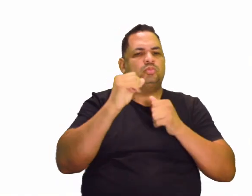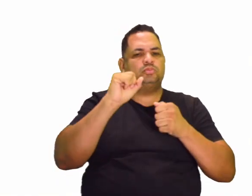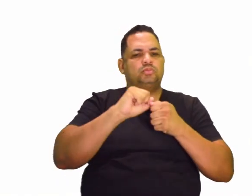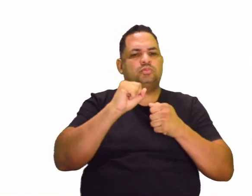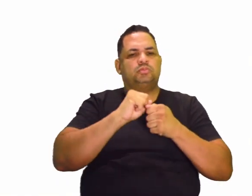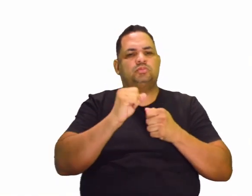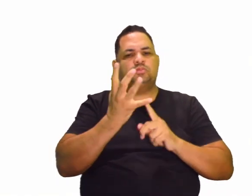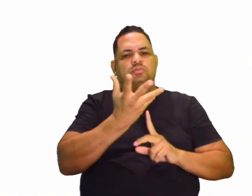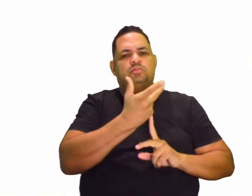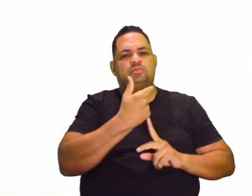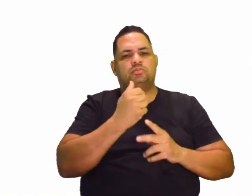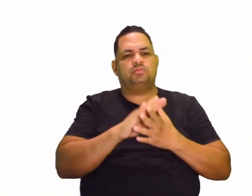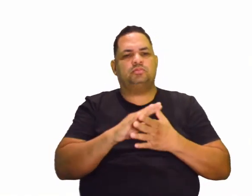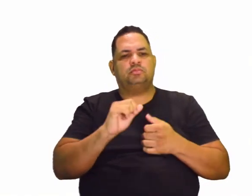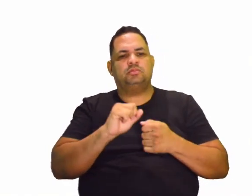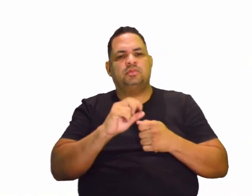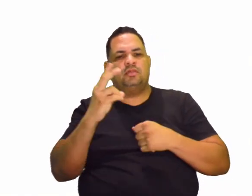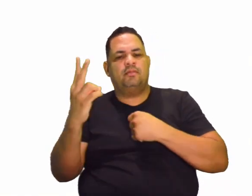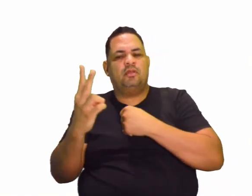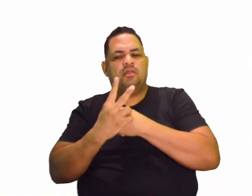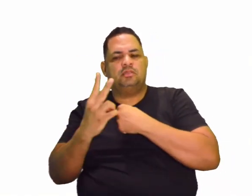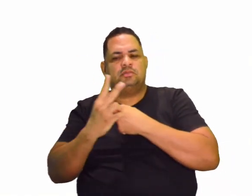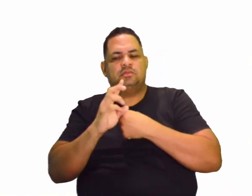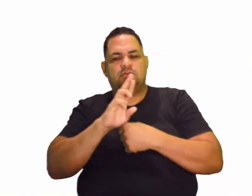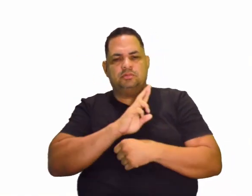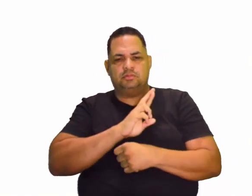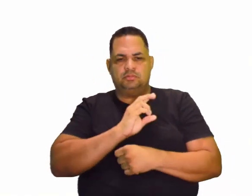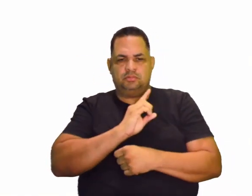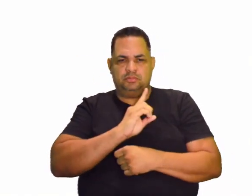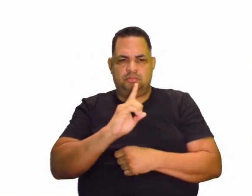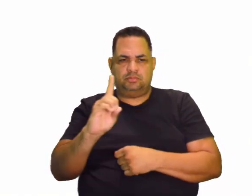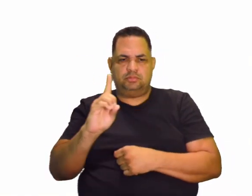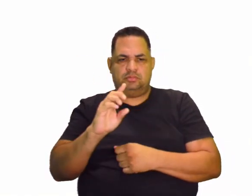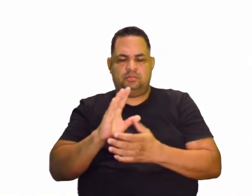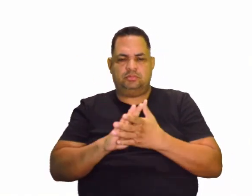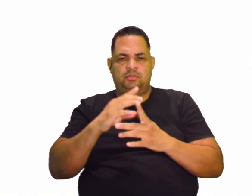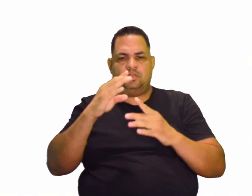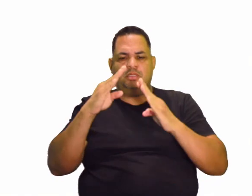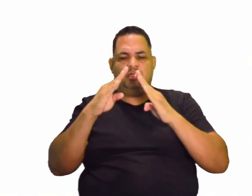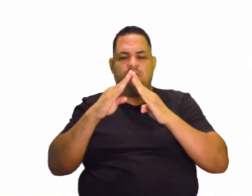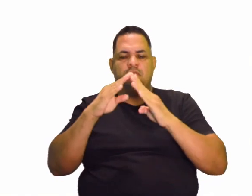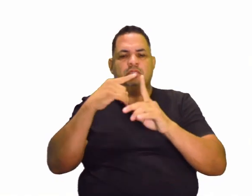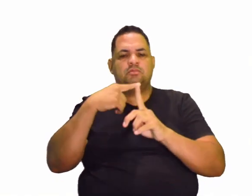a proteção dos deuses. Então, a igreja sempre estava